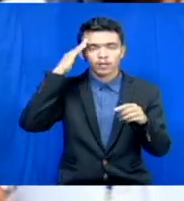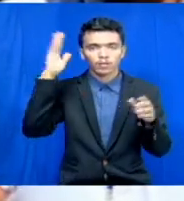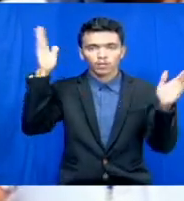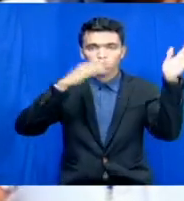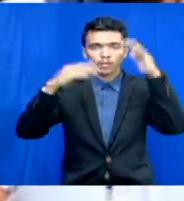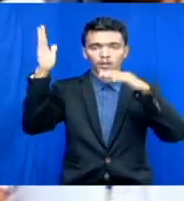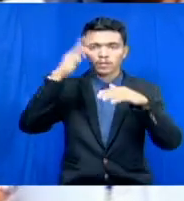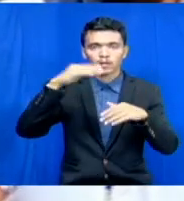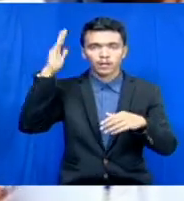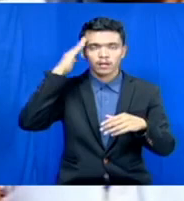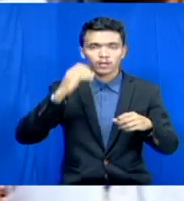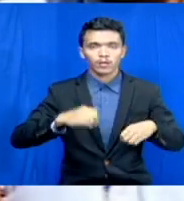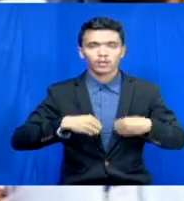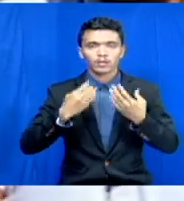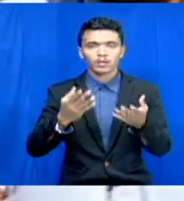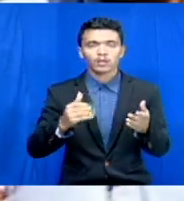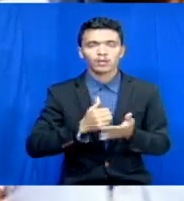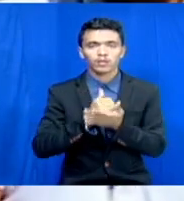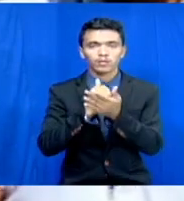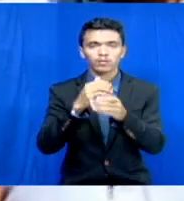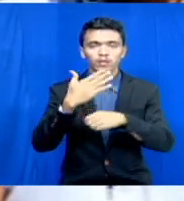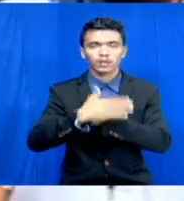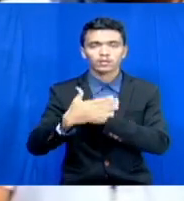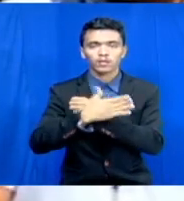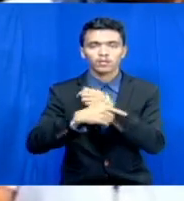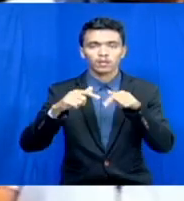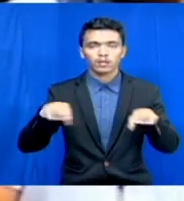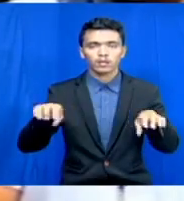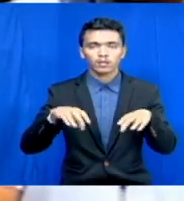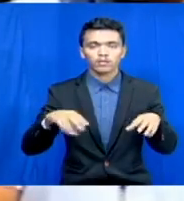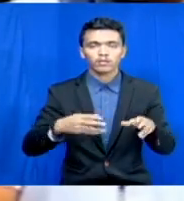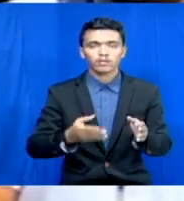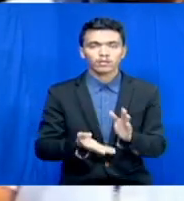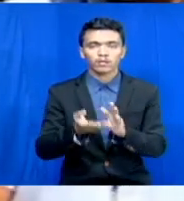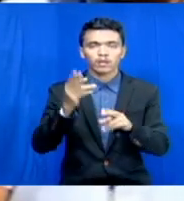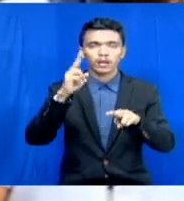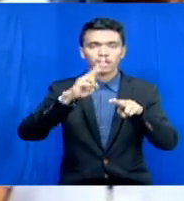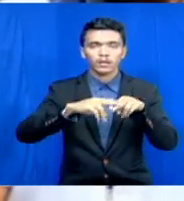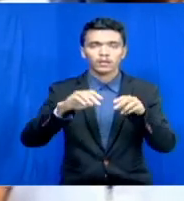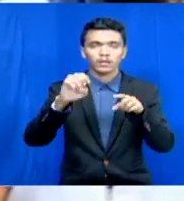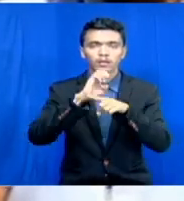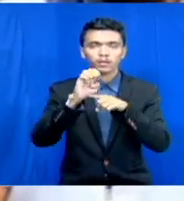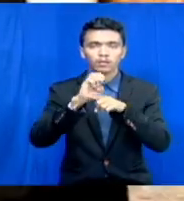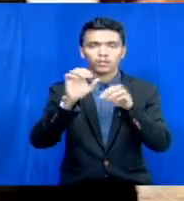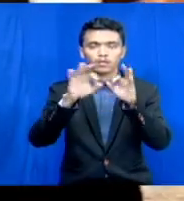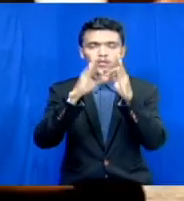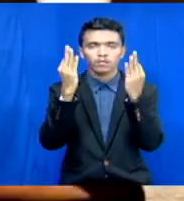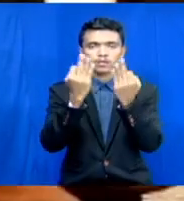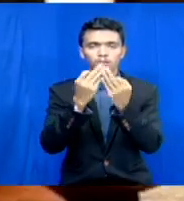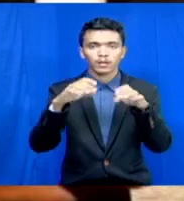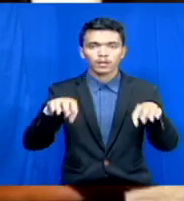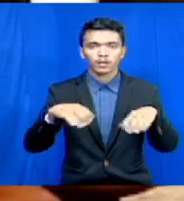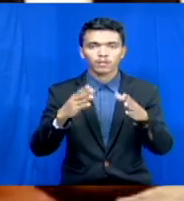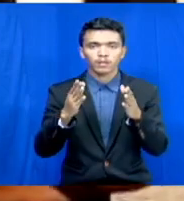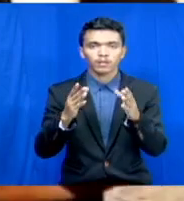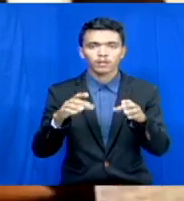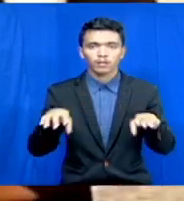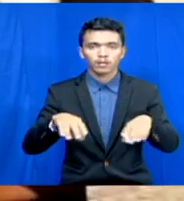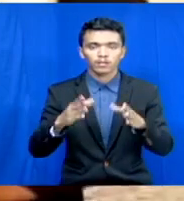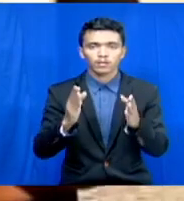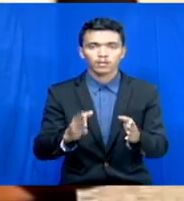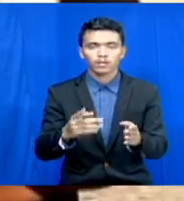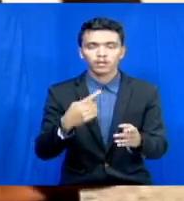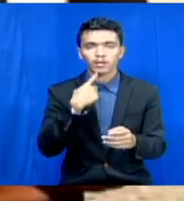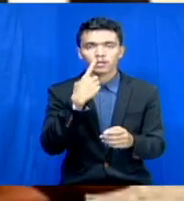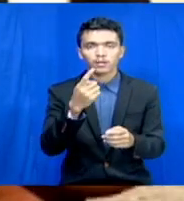o Insa a tu contribuir para aí dane. Lhe o serviço a tu nene ver a sua economia e família. Ele é muito importante. Trabalhadores do município e Baco Patrício até